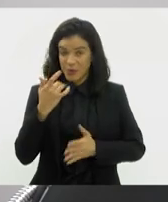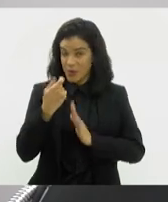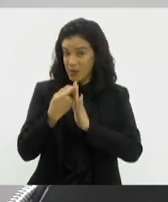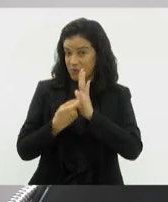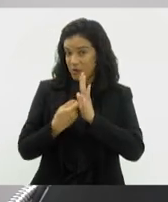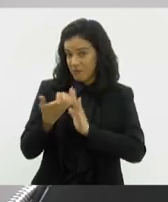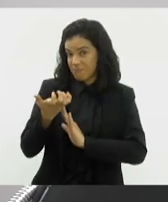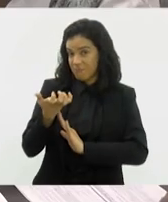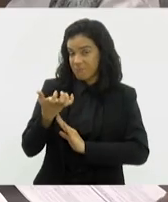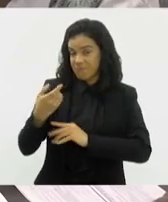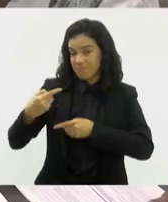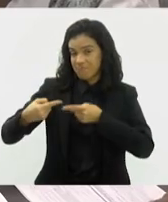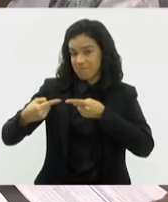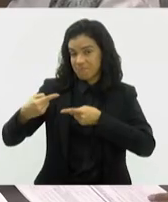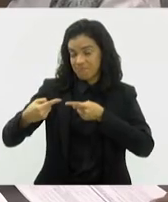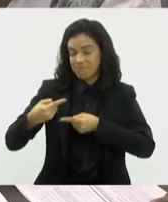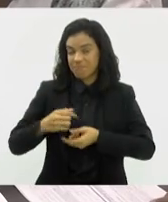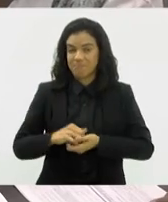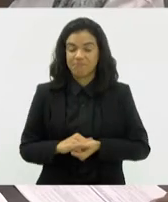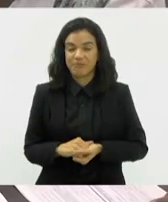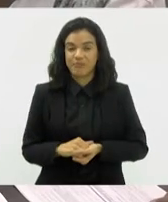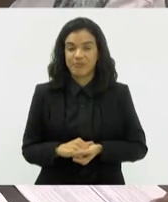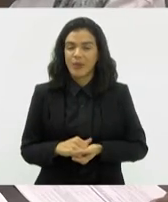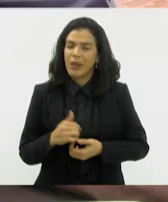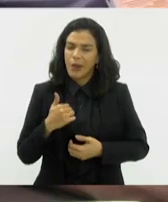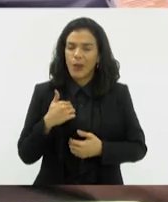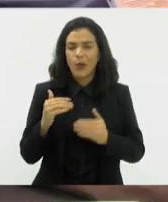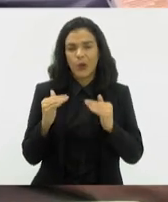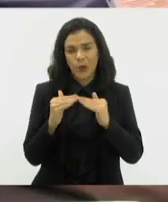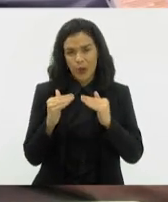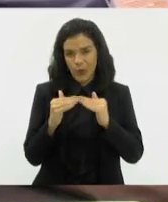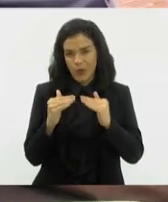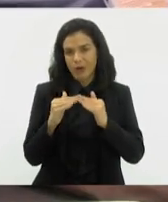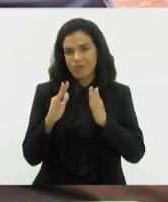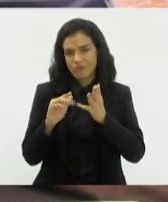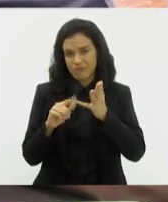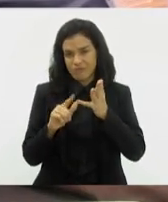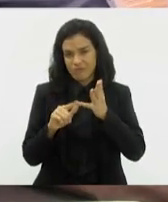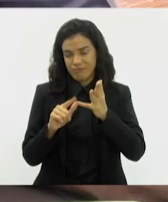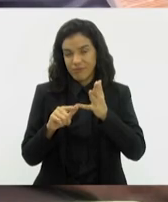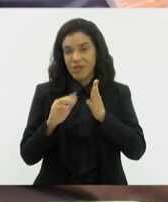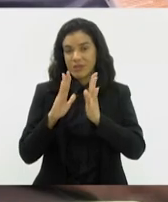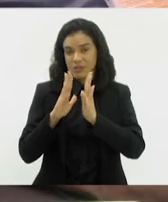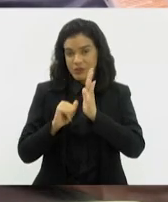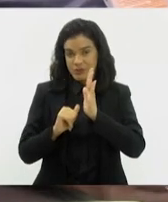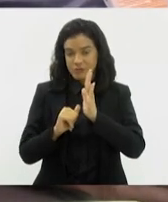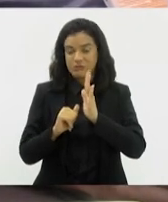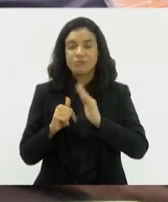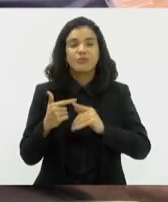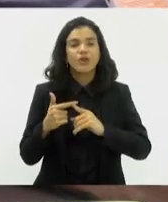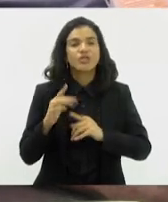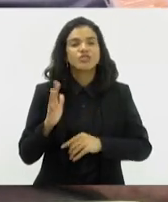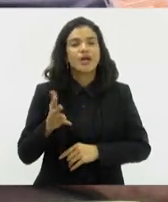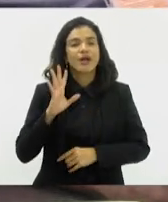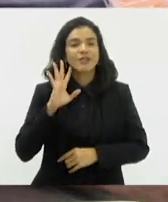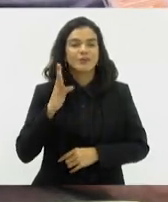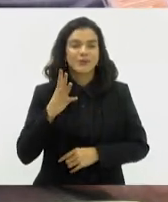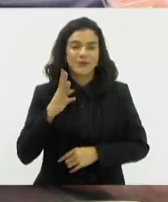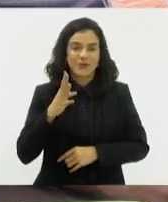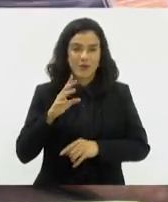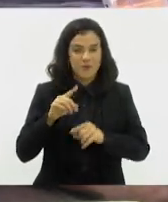Claro. Presidente, eu concordo com suprimir o artigo 5º, porque a gente já resolveu aqui na